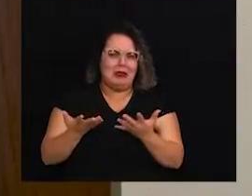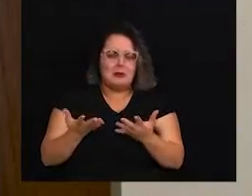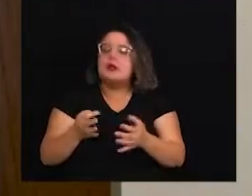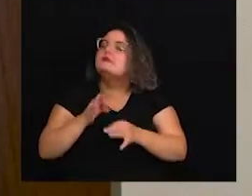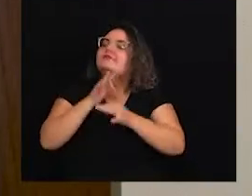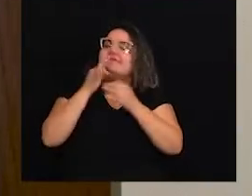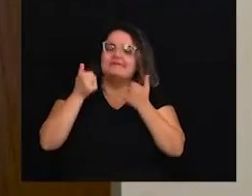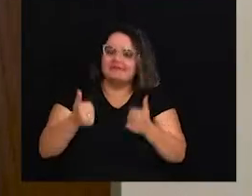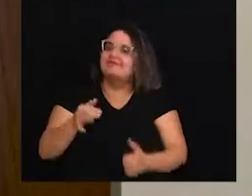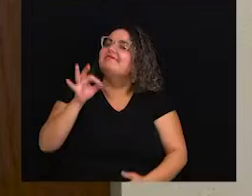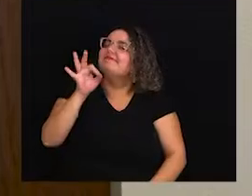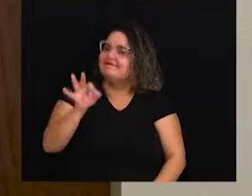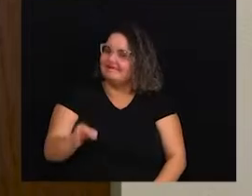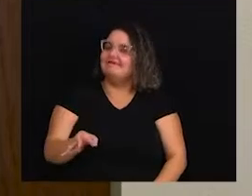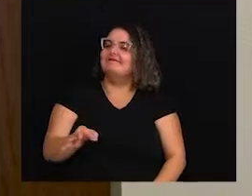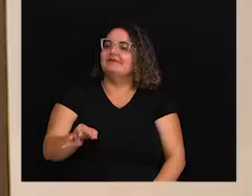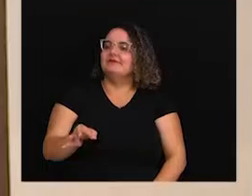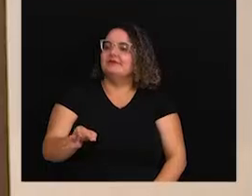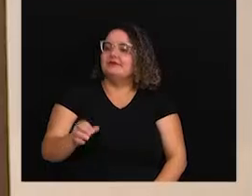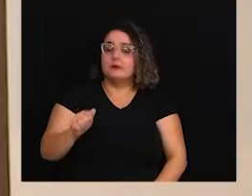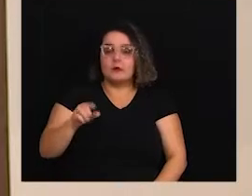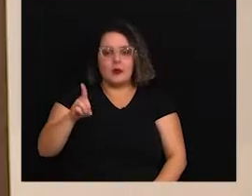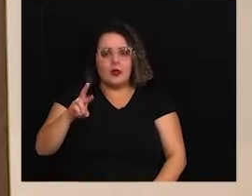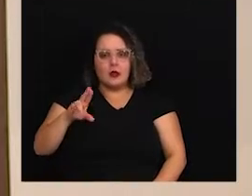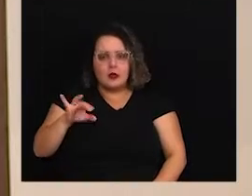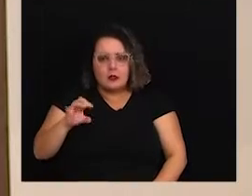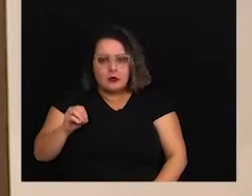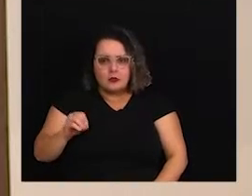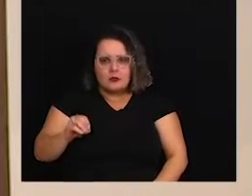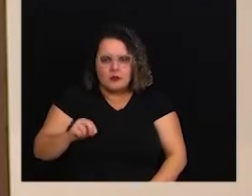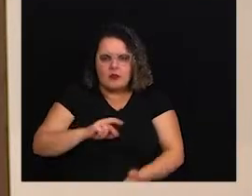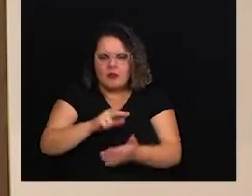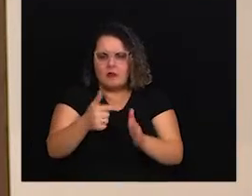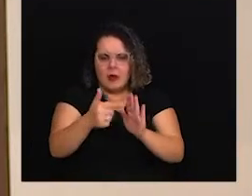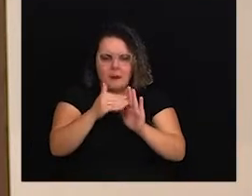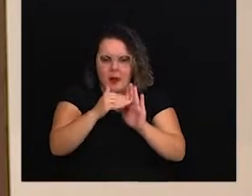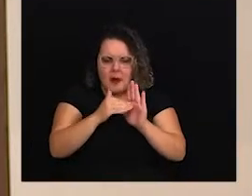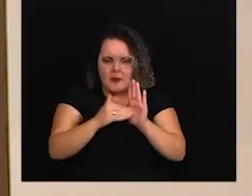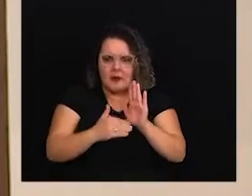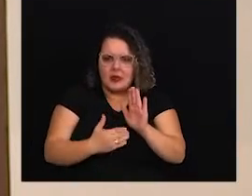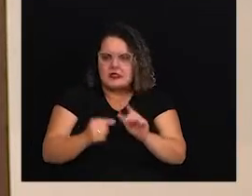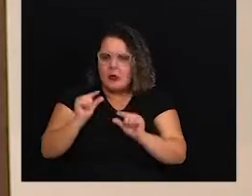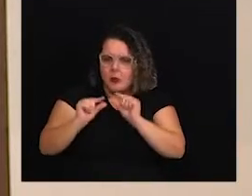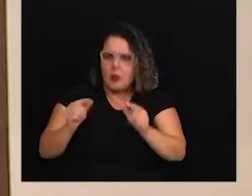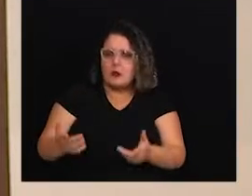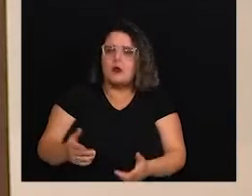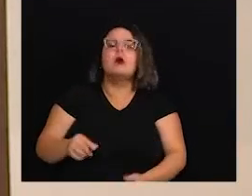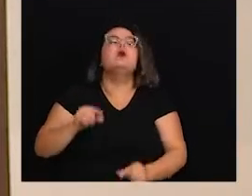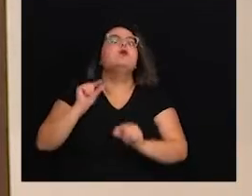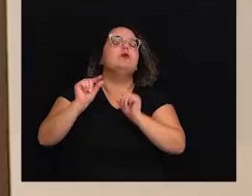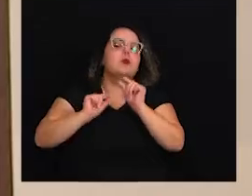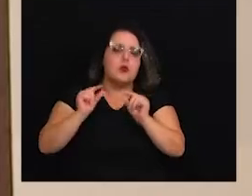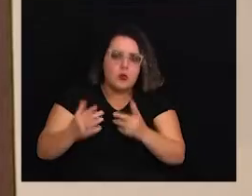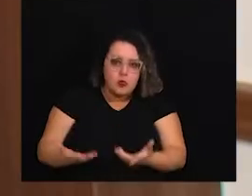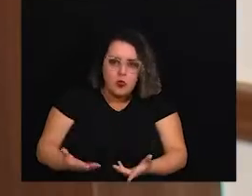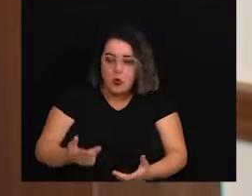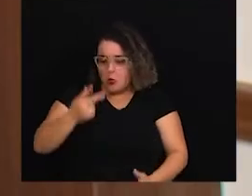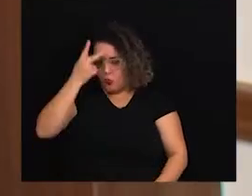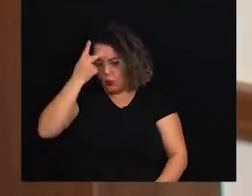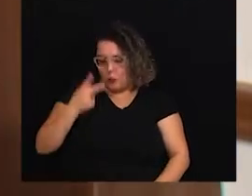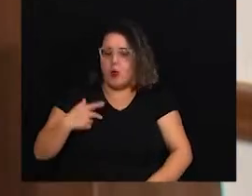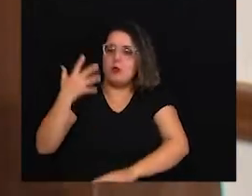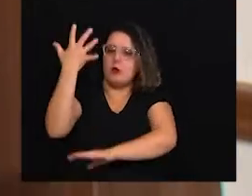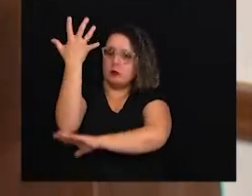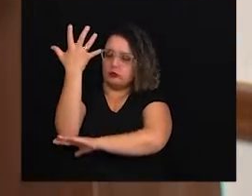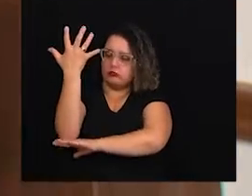Mas é perfeito, pode ter certeza, viu? E, Adriano, nem vão tantos ingredientes assim, né? São poucos ingredientes. São poucos. A gente pega o